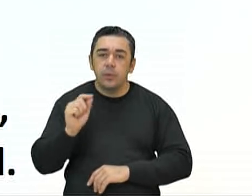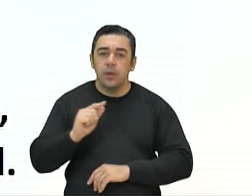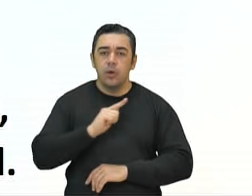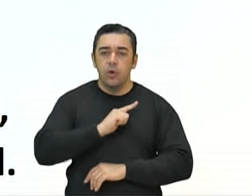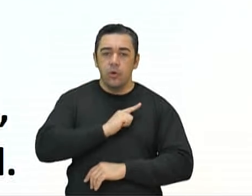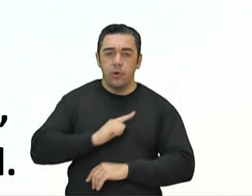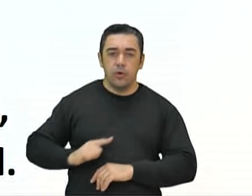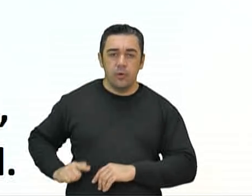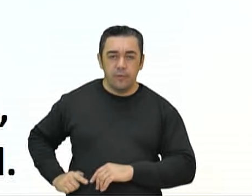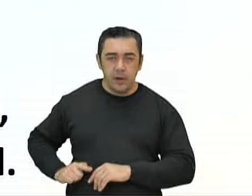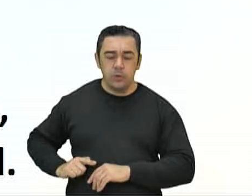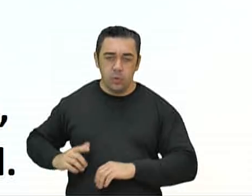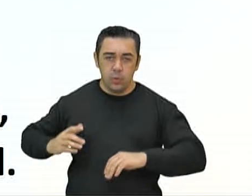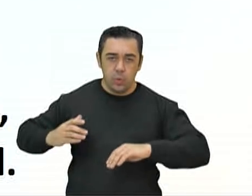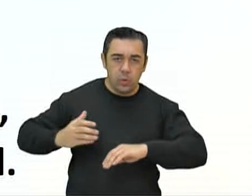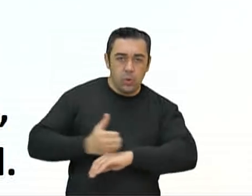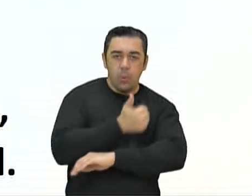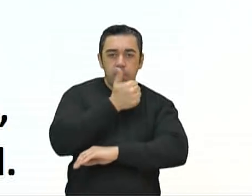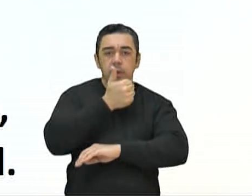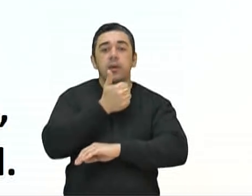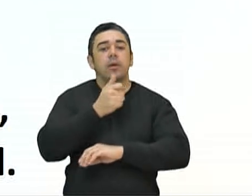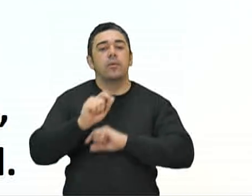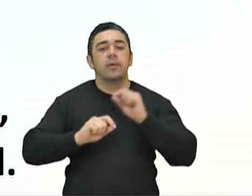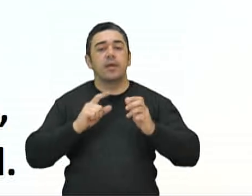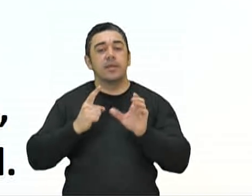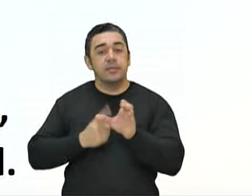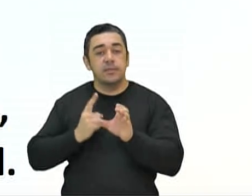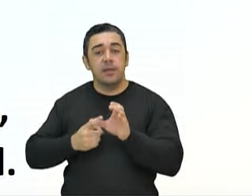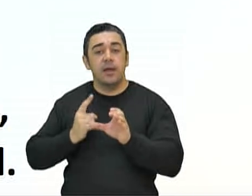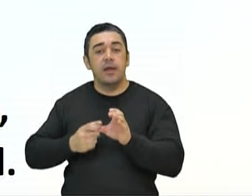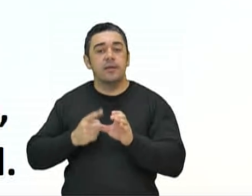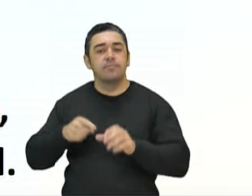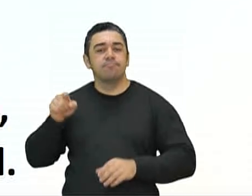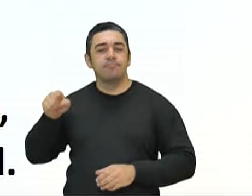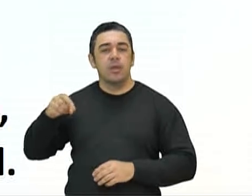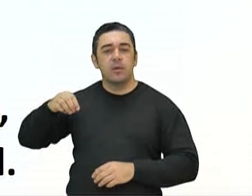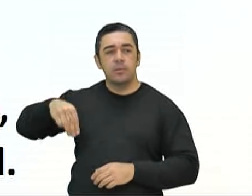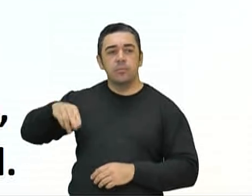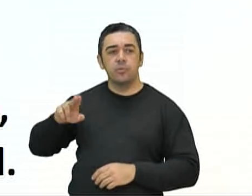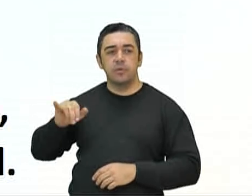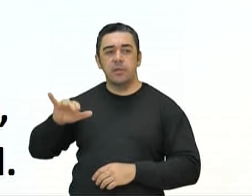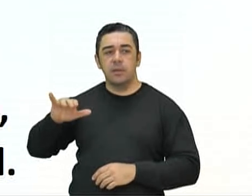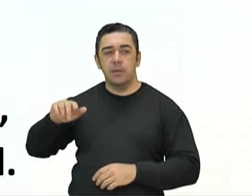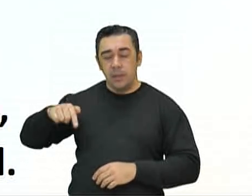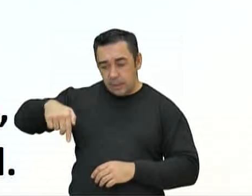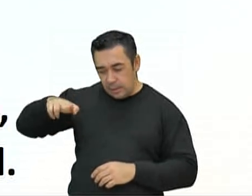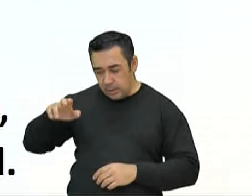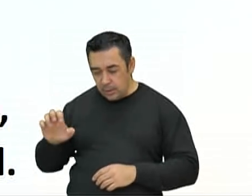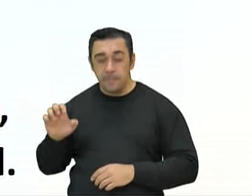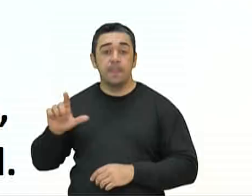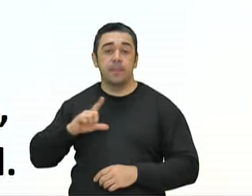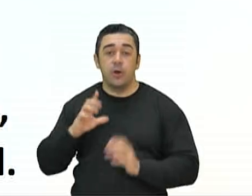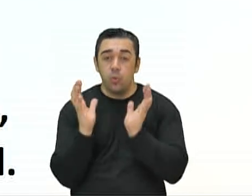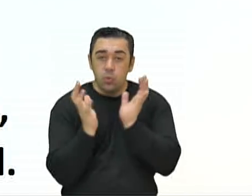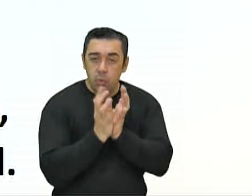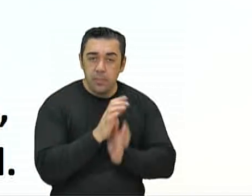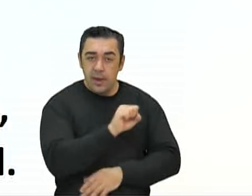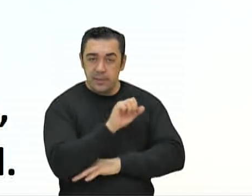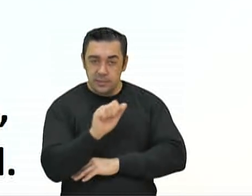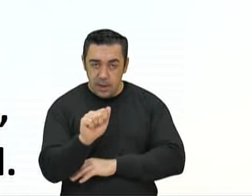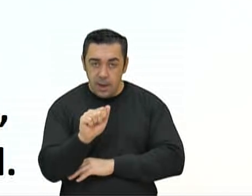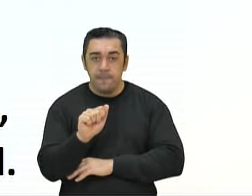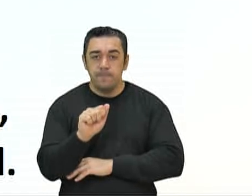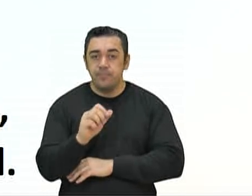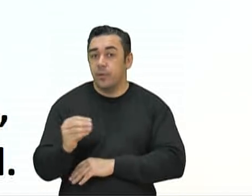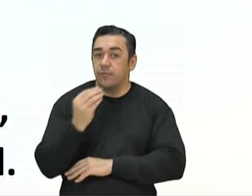governo através de um golpe na cidade de Munique, com o apoio das SA, aquele grupo paramilitar.